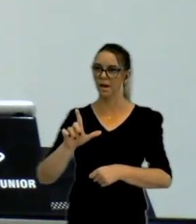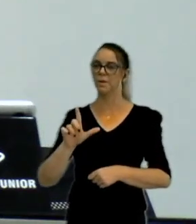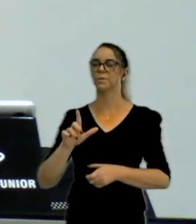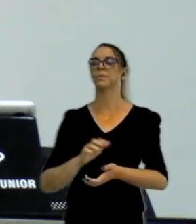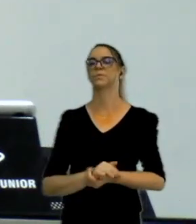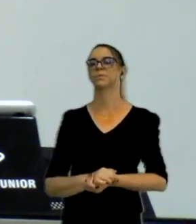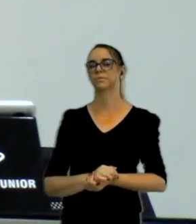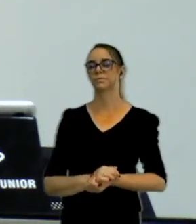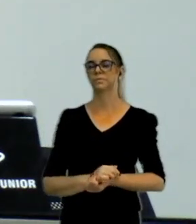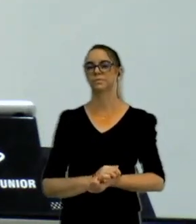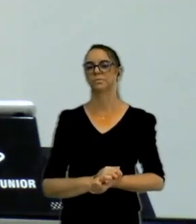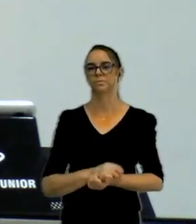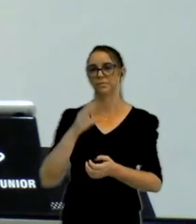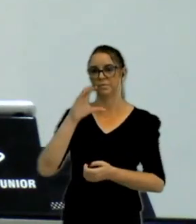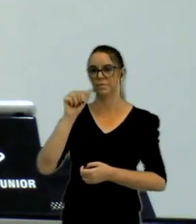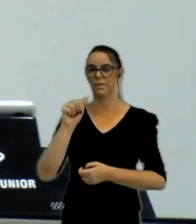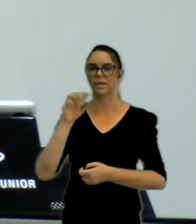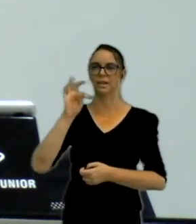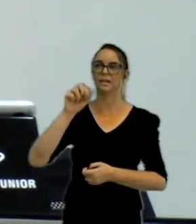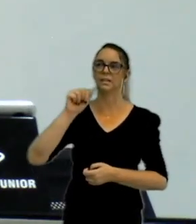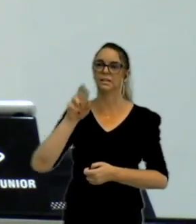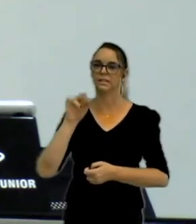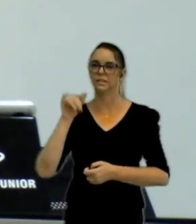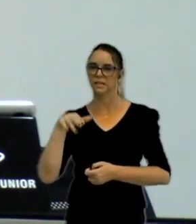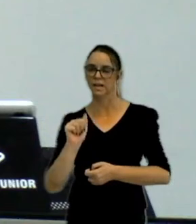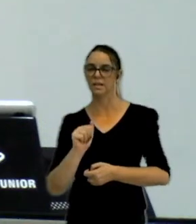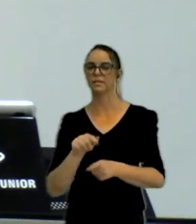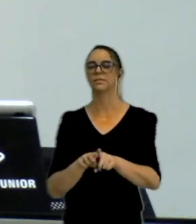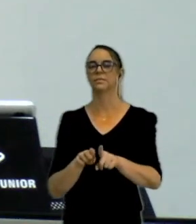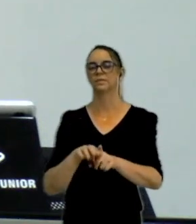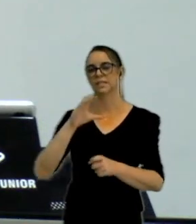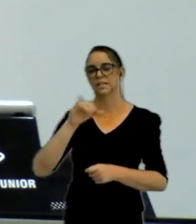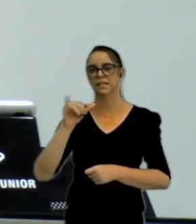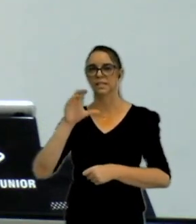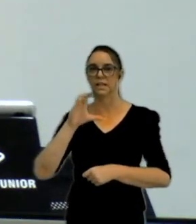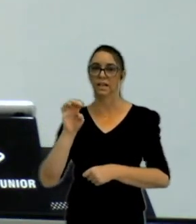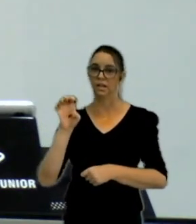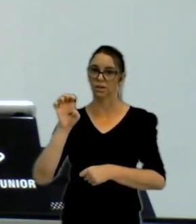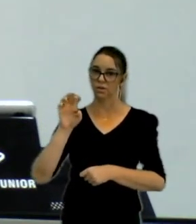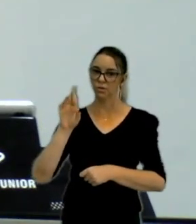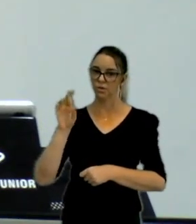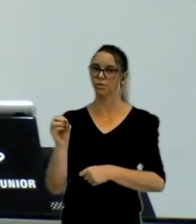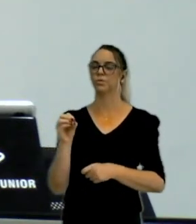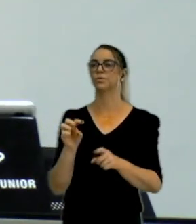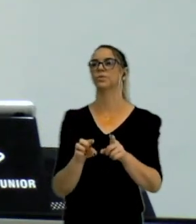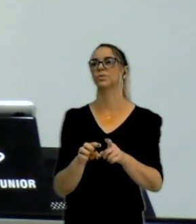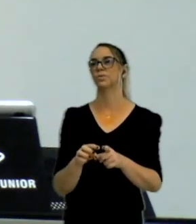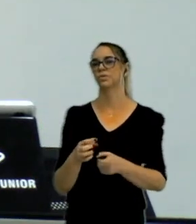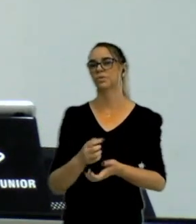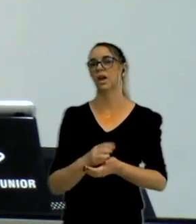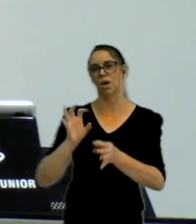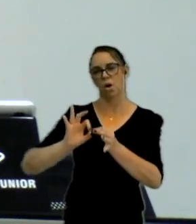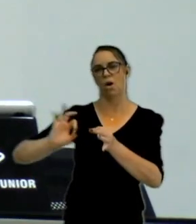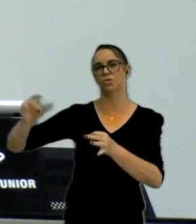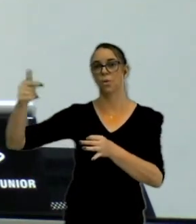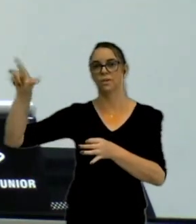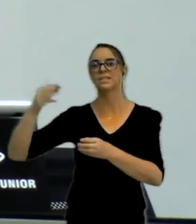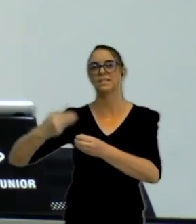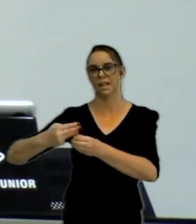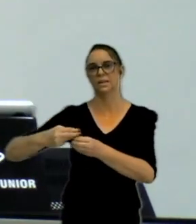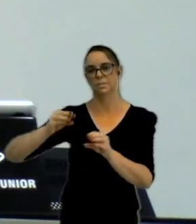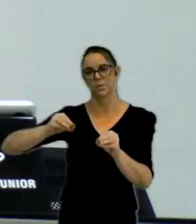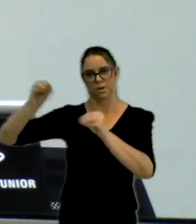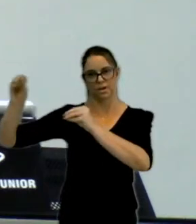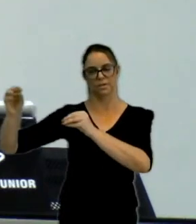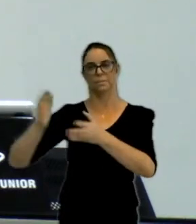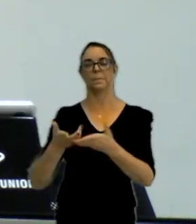Novo, Catarina Azevedo, Cícero Nascimento, nosso amigo Cicinho, claro, que hoje mora em Petrolina,